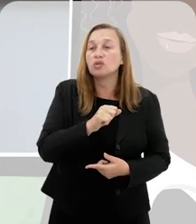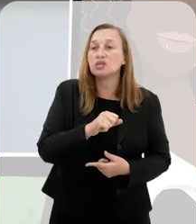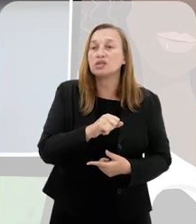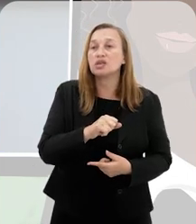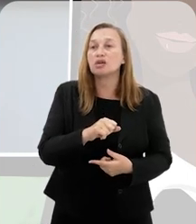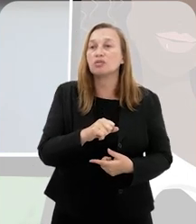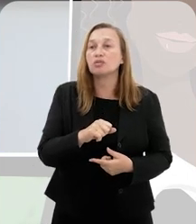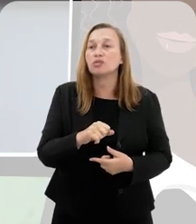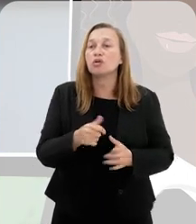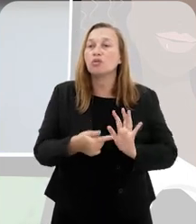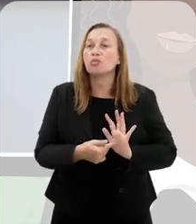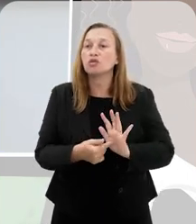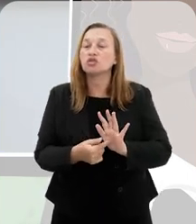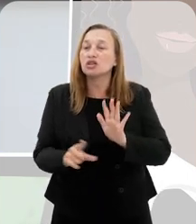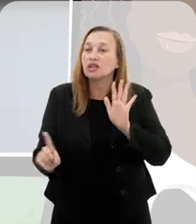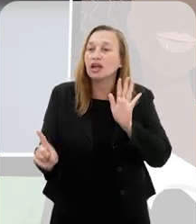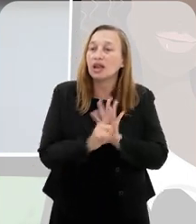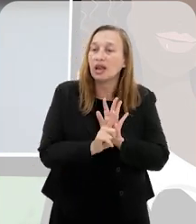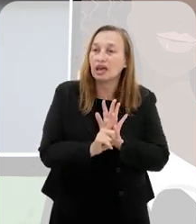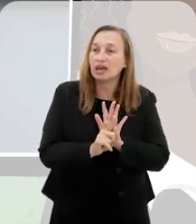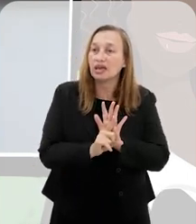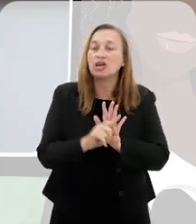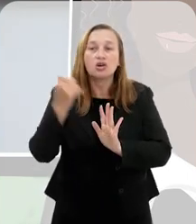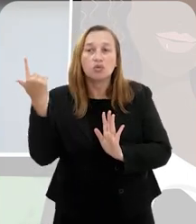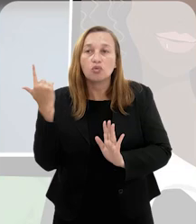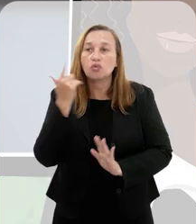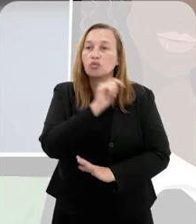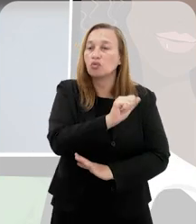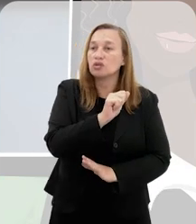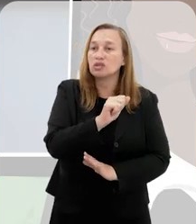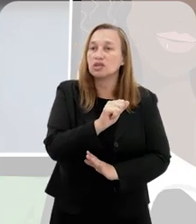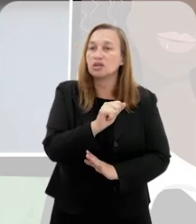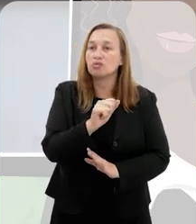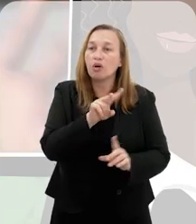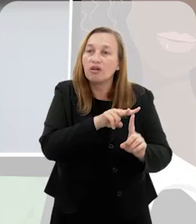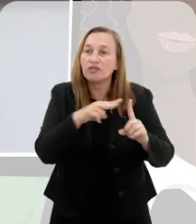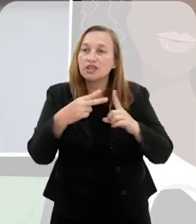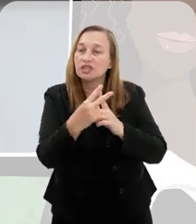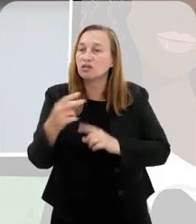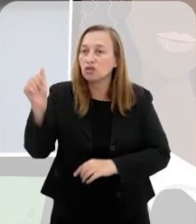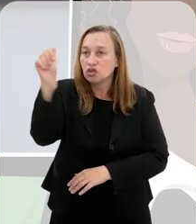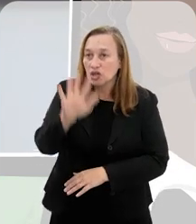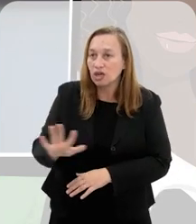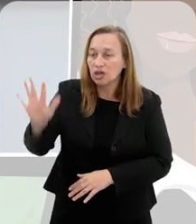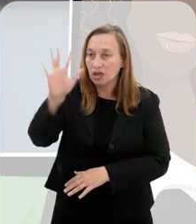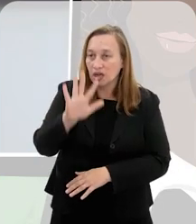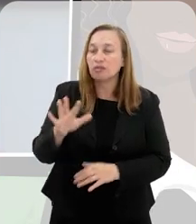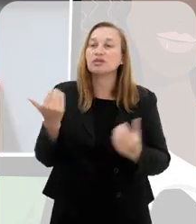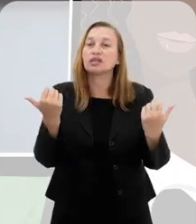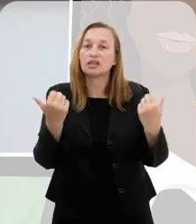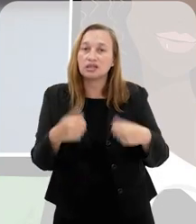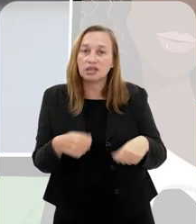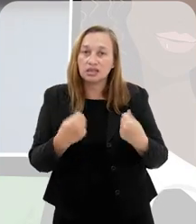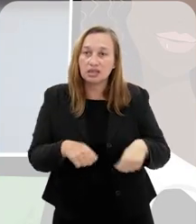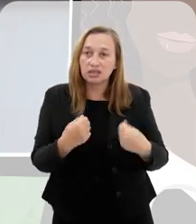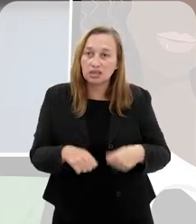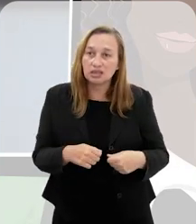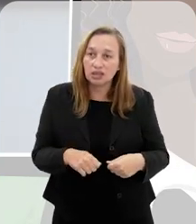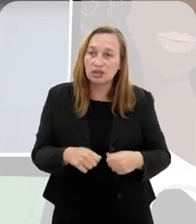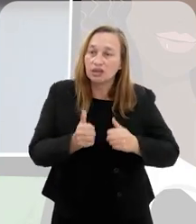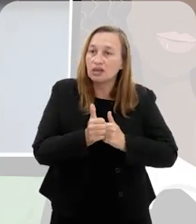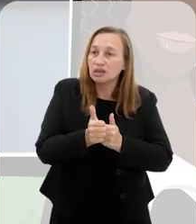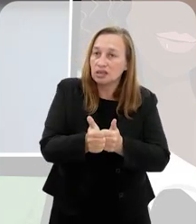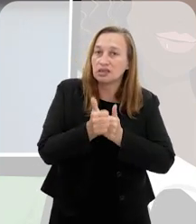a partir daí nós conseguimos especificar a lei e conseguimos lançar um panorama geral, lançar luz